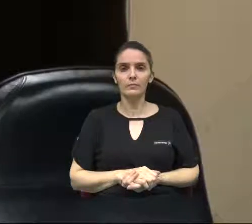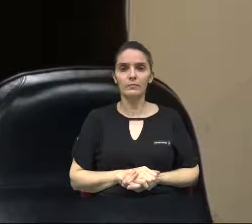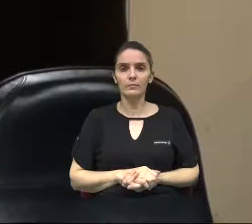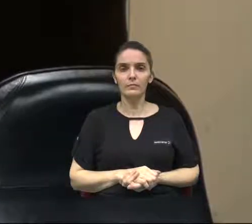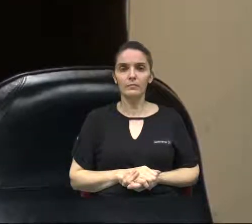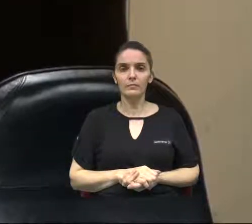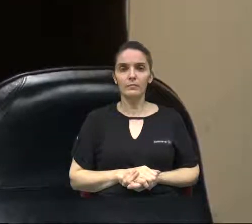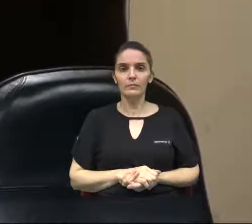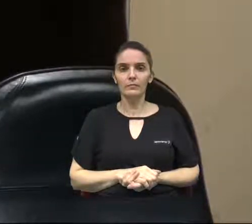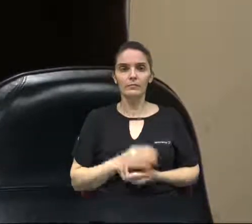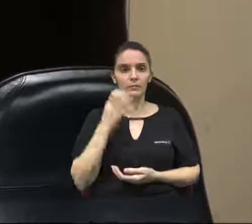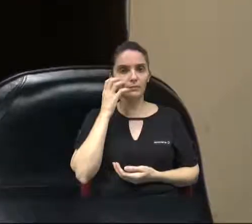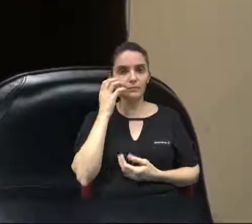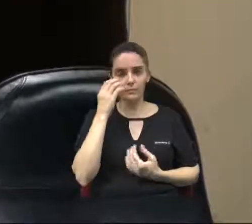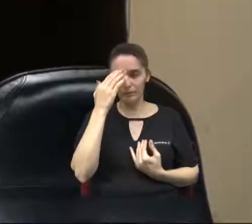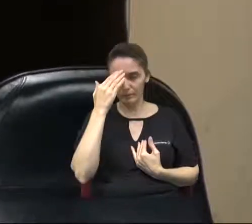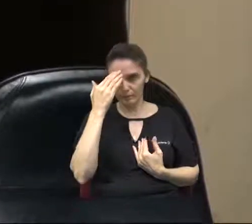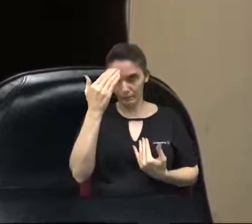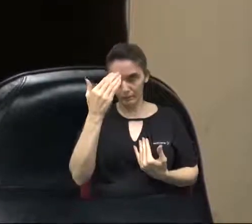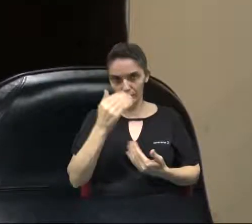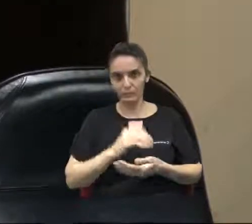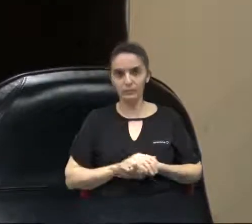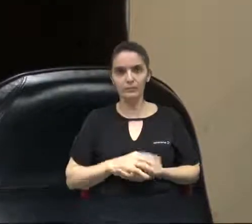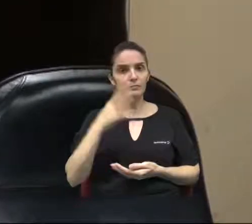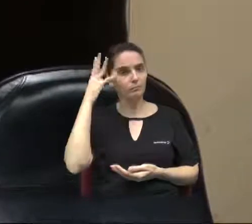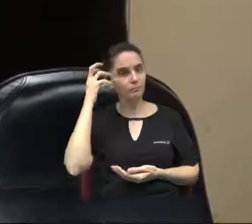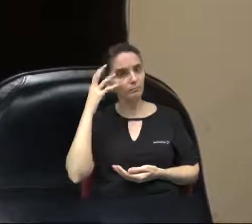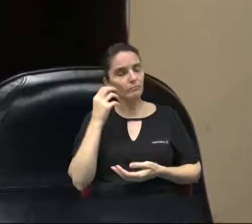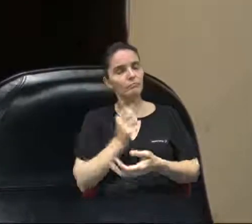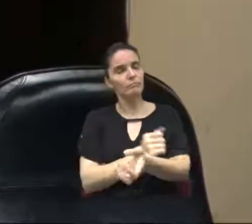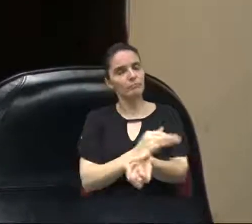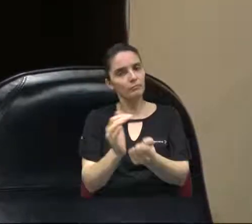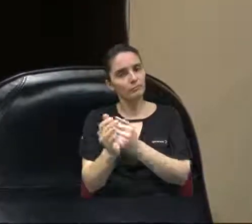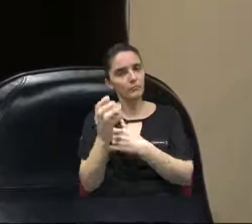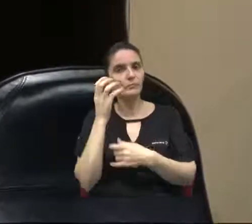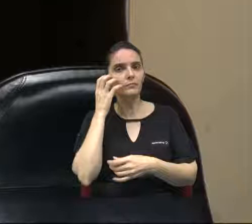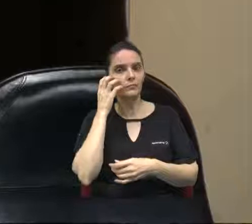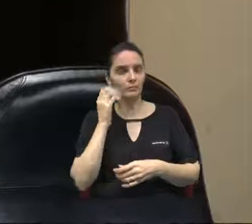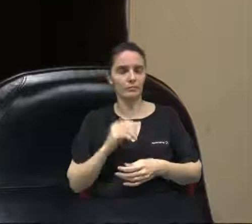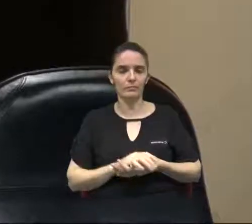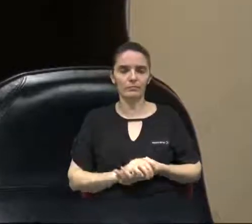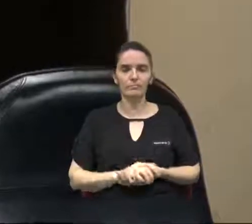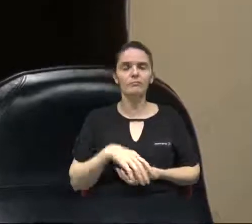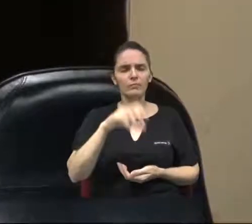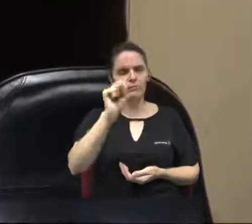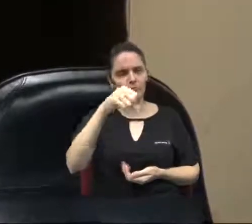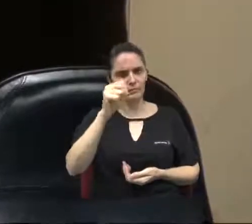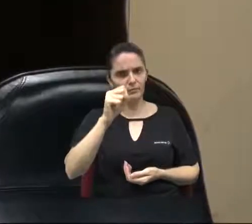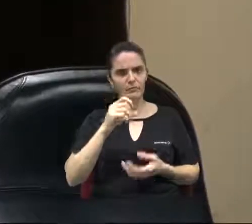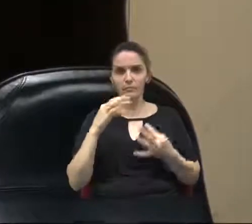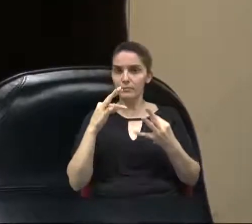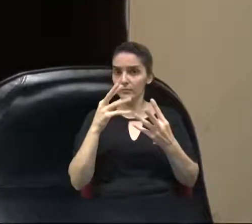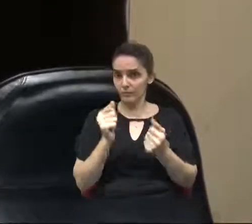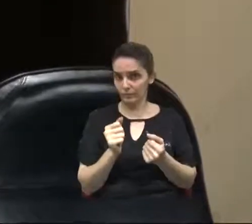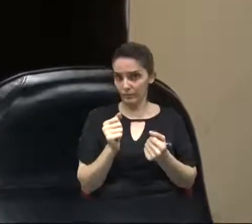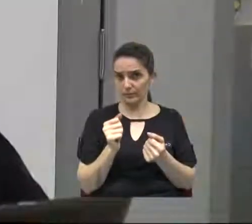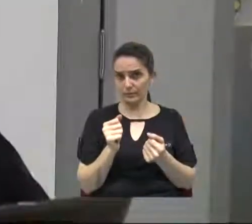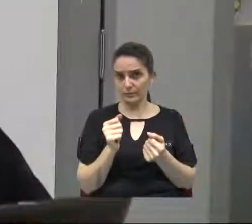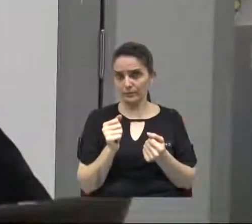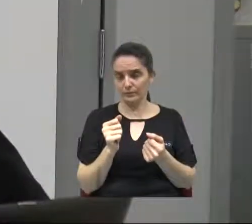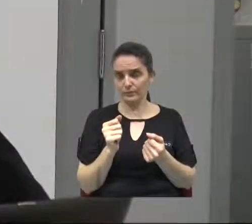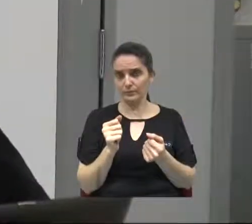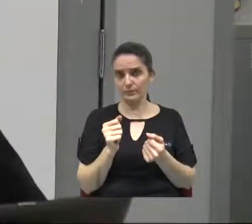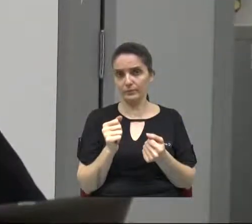Obrigado pelas palavras. A senhora me emociona muito. E eu acho que é isso. acho que todos temos uma passagem aqui nessa vida, e a